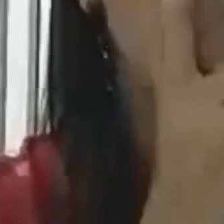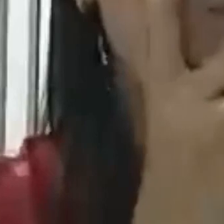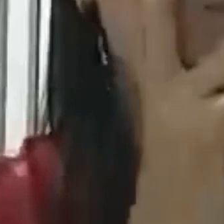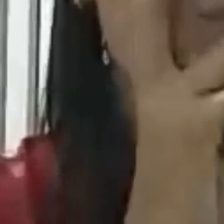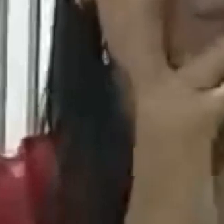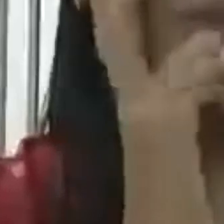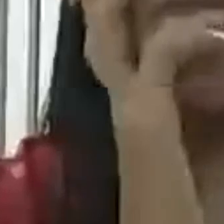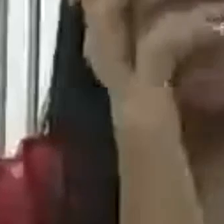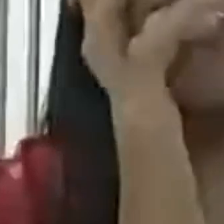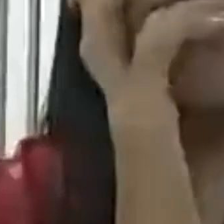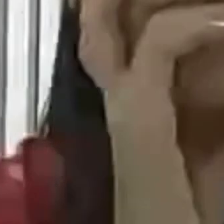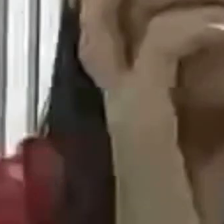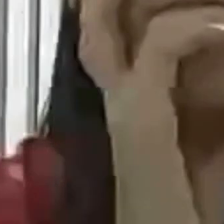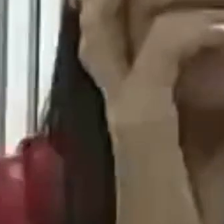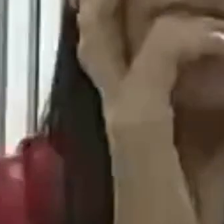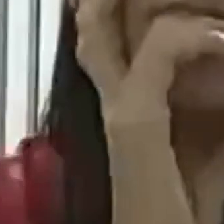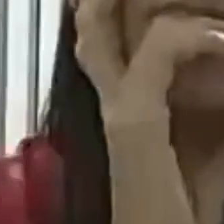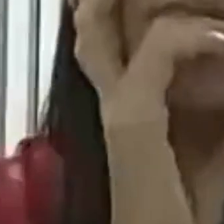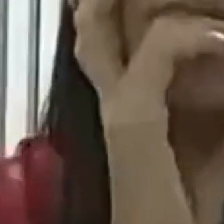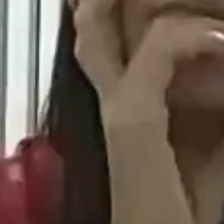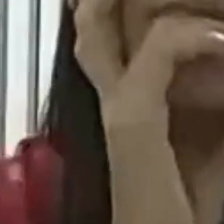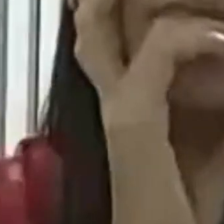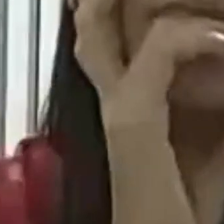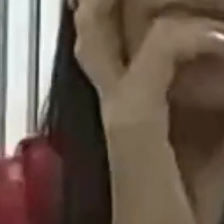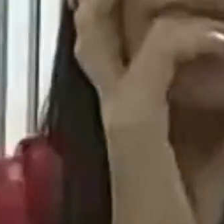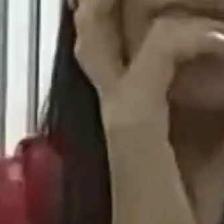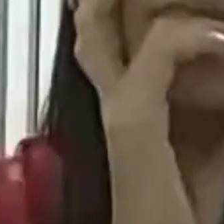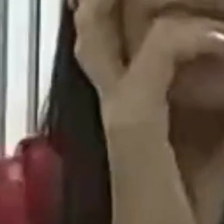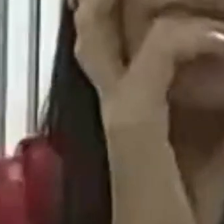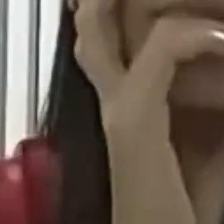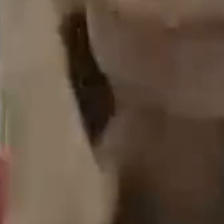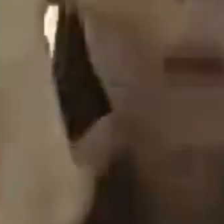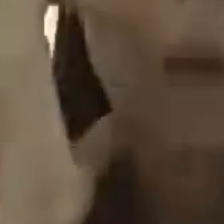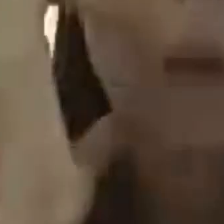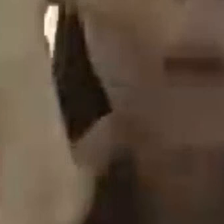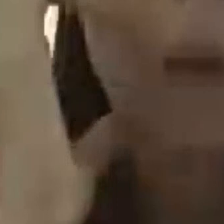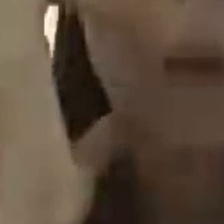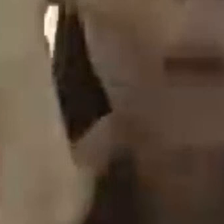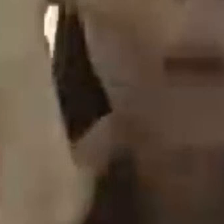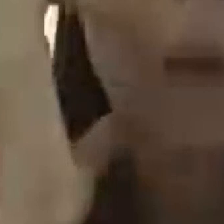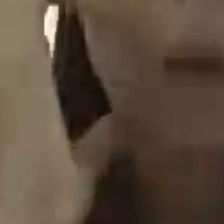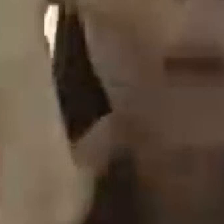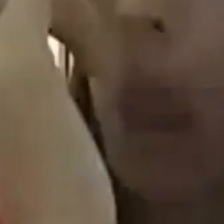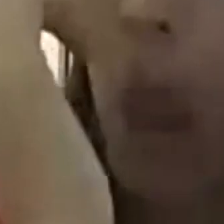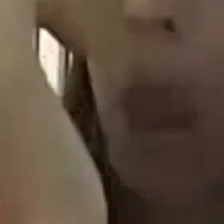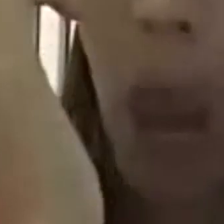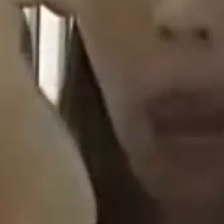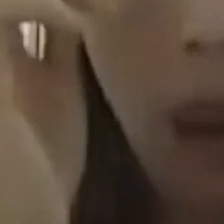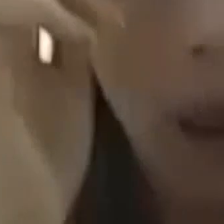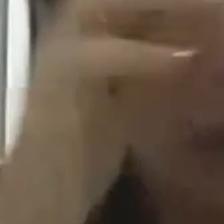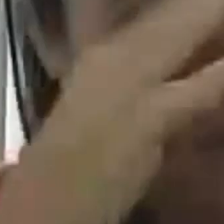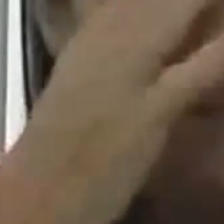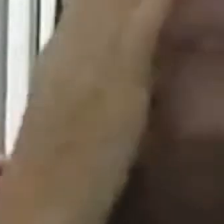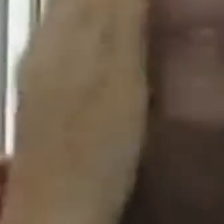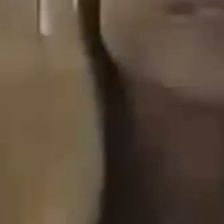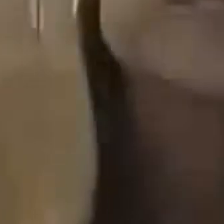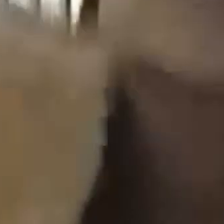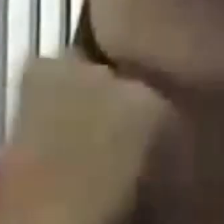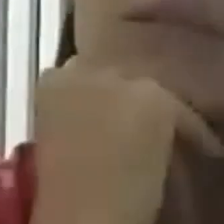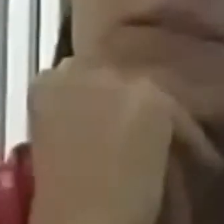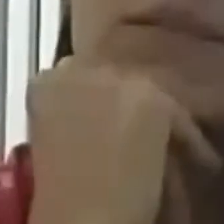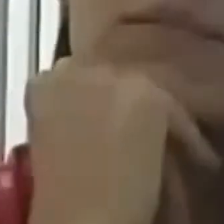Alimentos. Vamos continuar na investigação parasitológica. Hoje nós vamos fazer uma